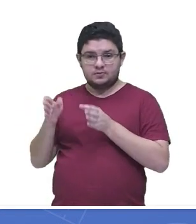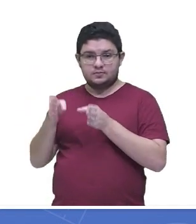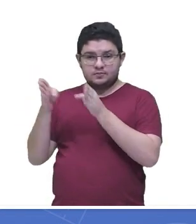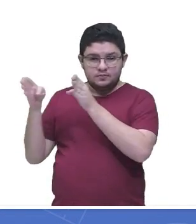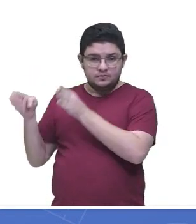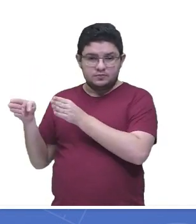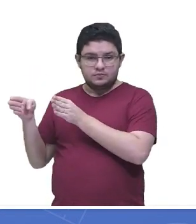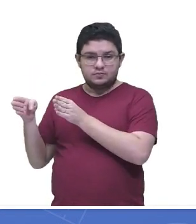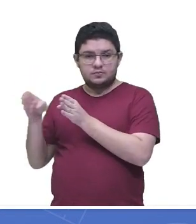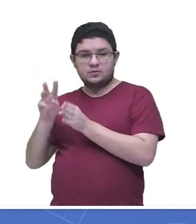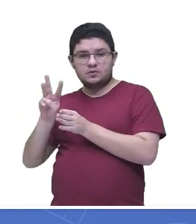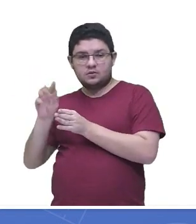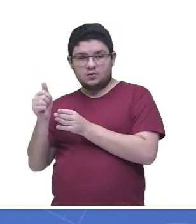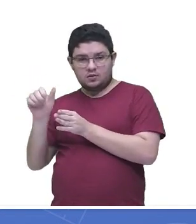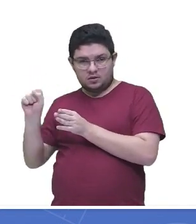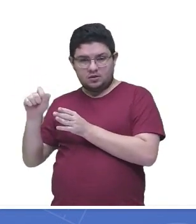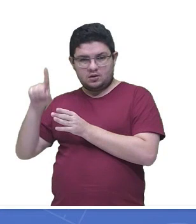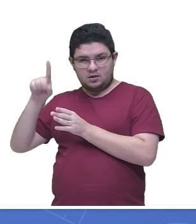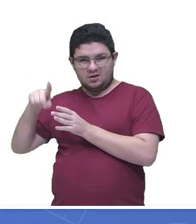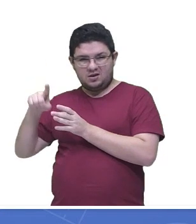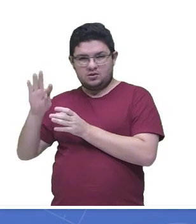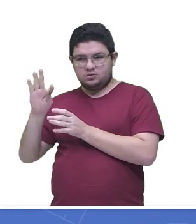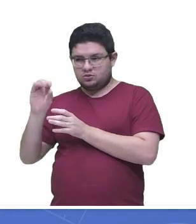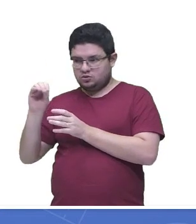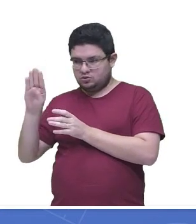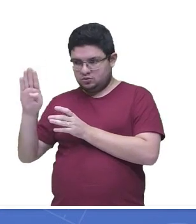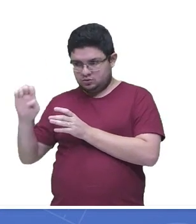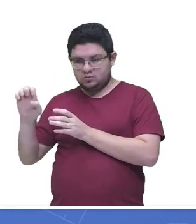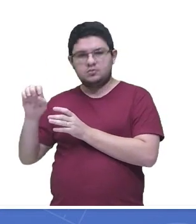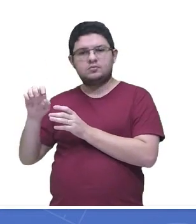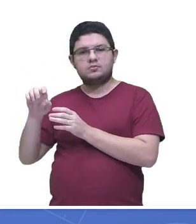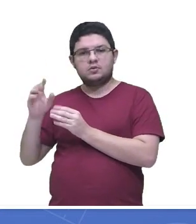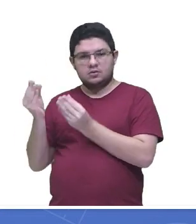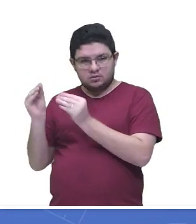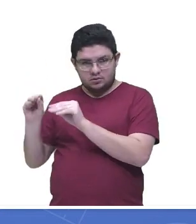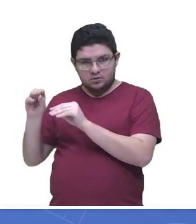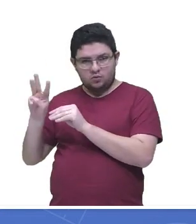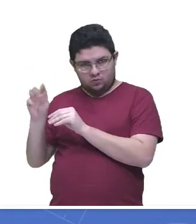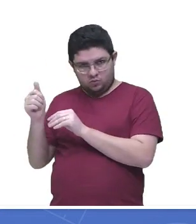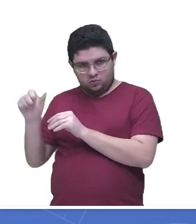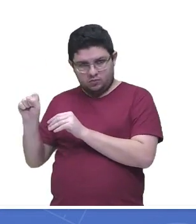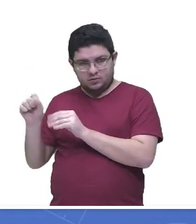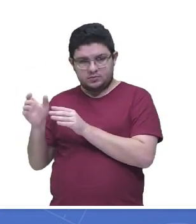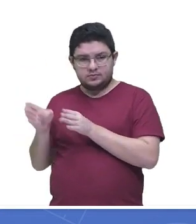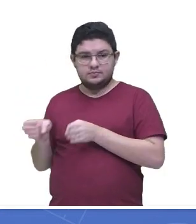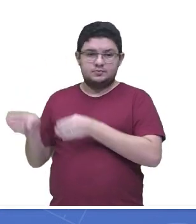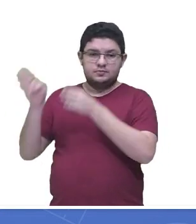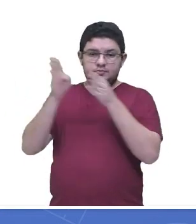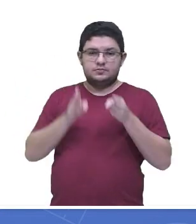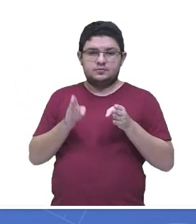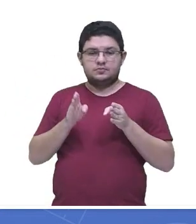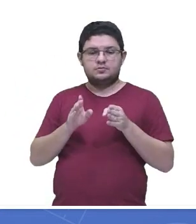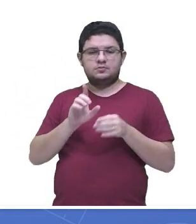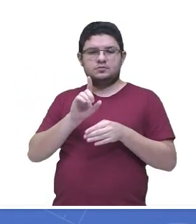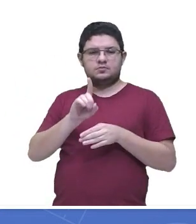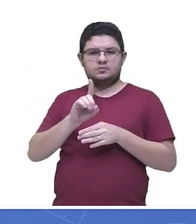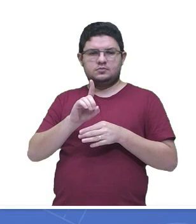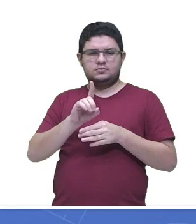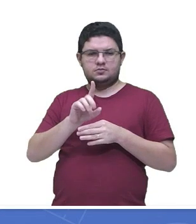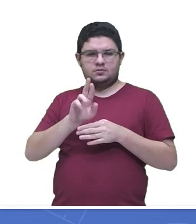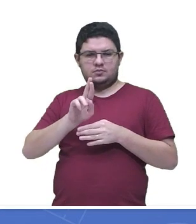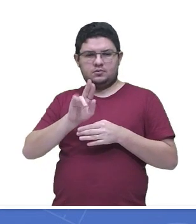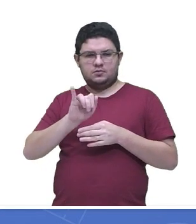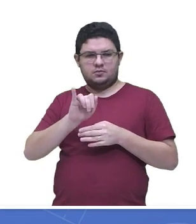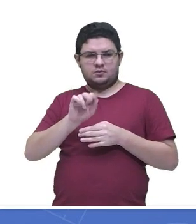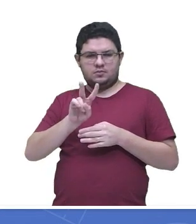o meu verbo principal, que no caso aqui é driving. Driving, que é dirigindo. Então, ela não estava dirigindo o